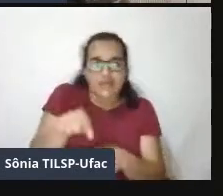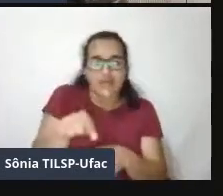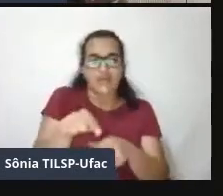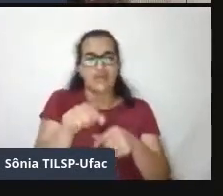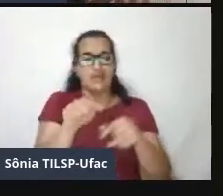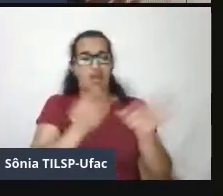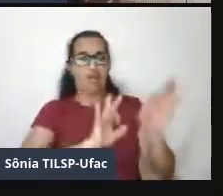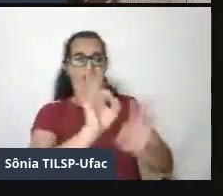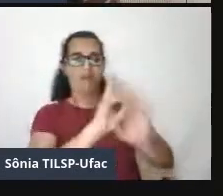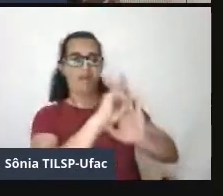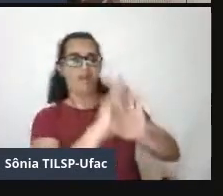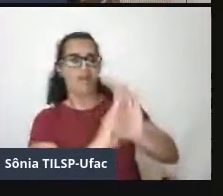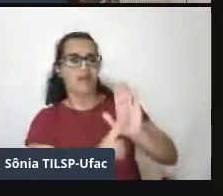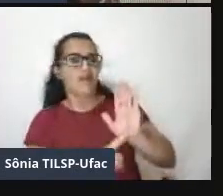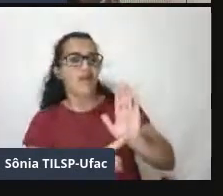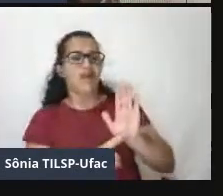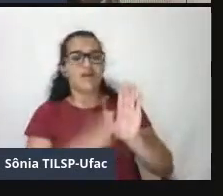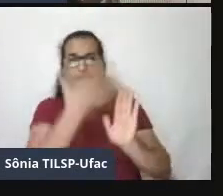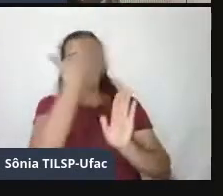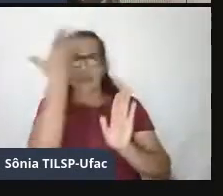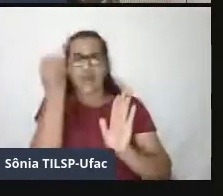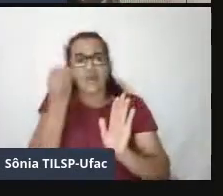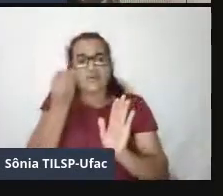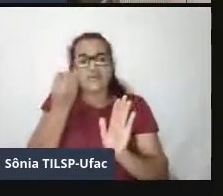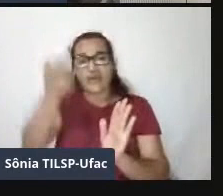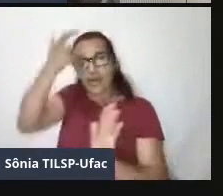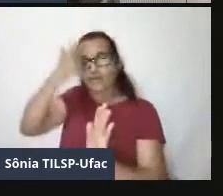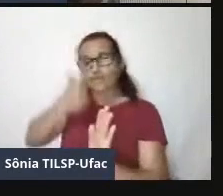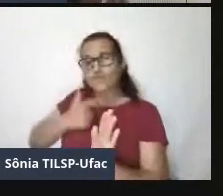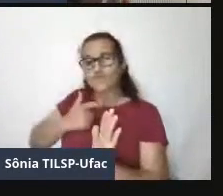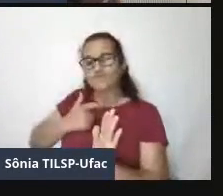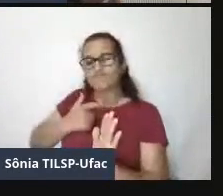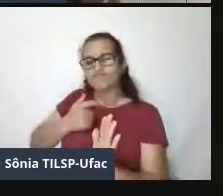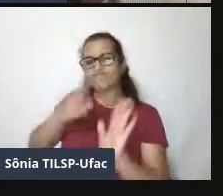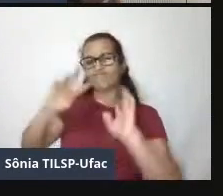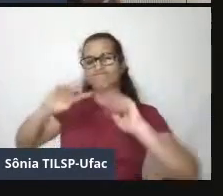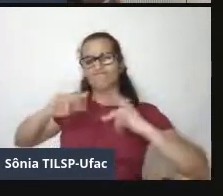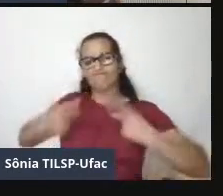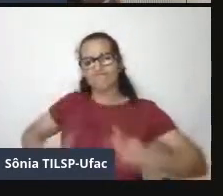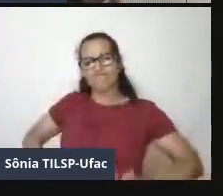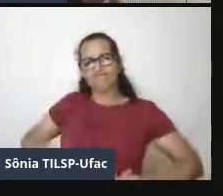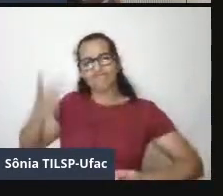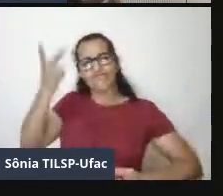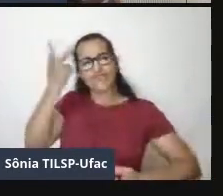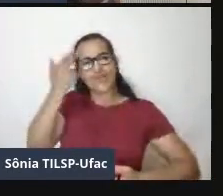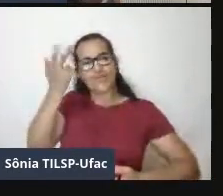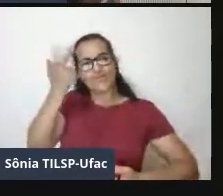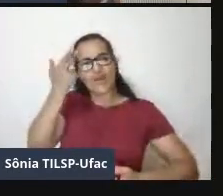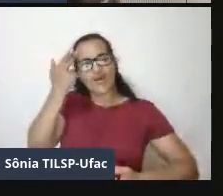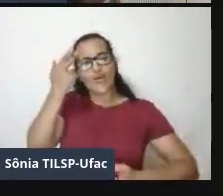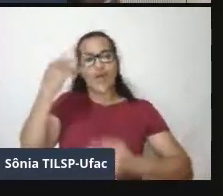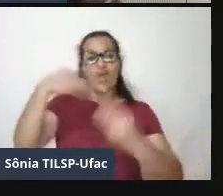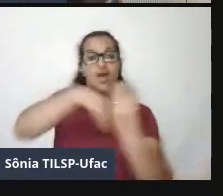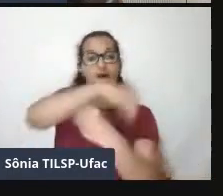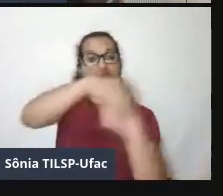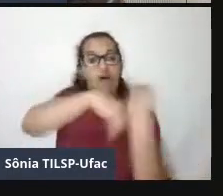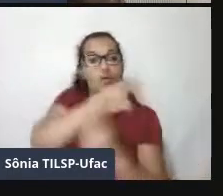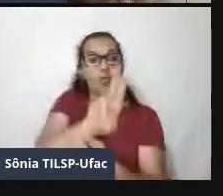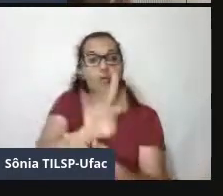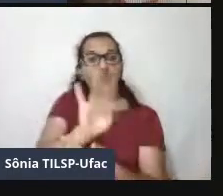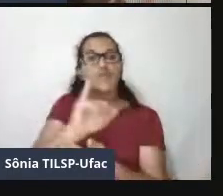você esquece e você vira um ser humano normal. Nós, como eu falei para vocês, nós somos uma UTI mista. E eu não